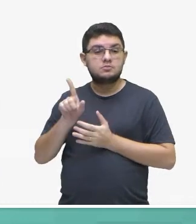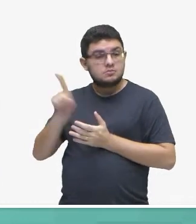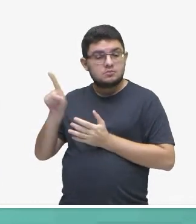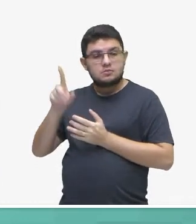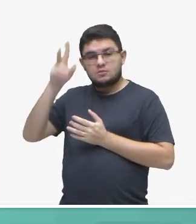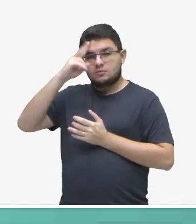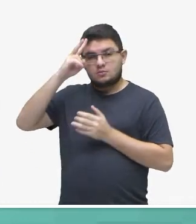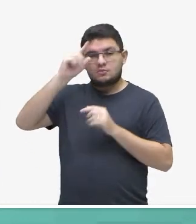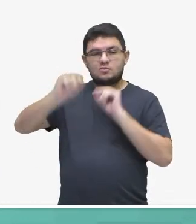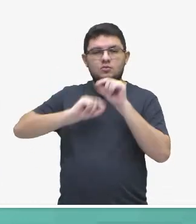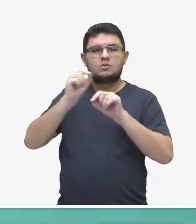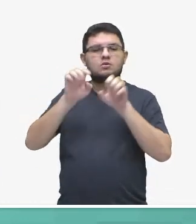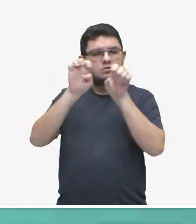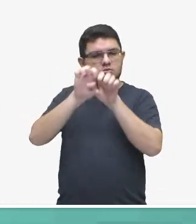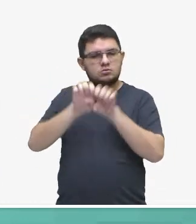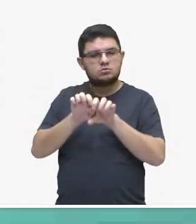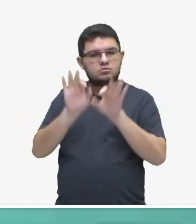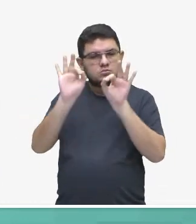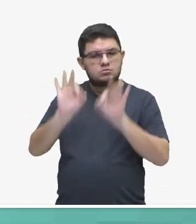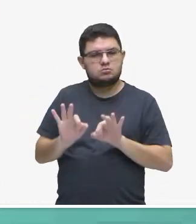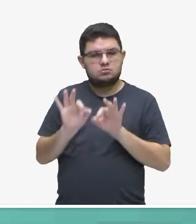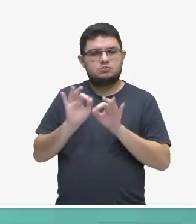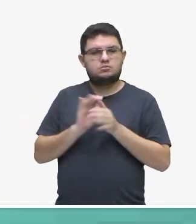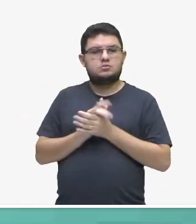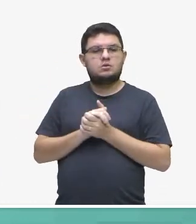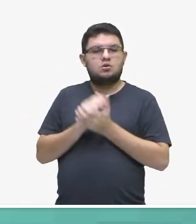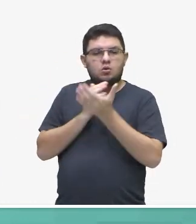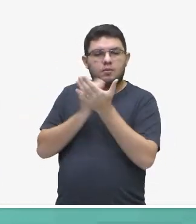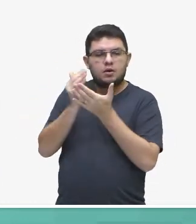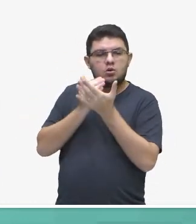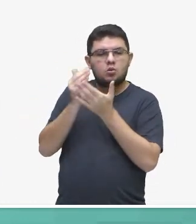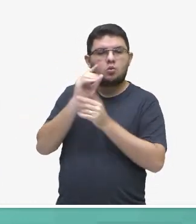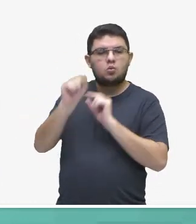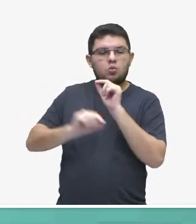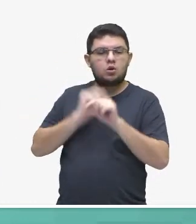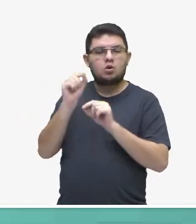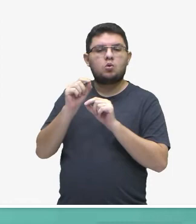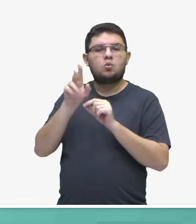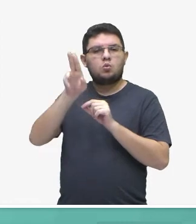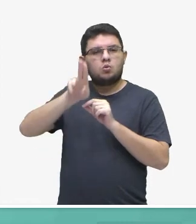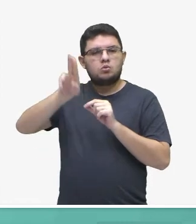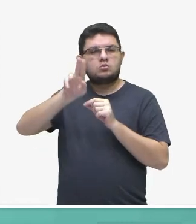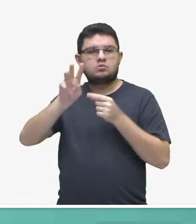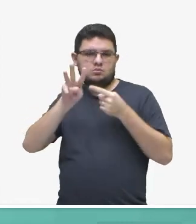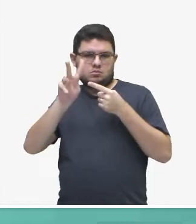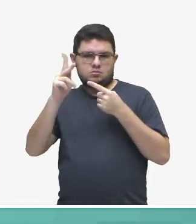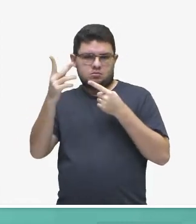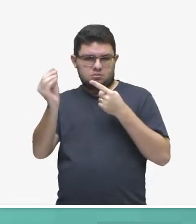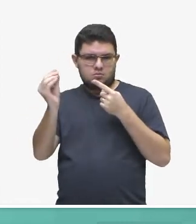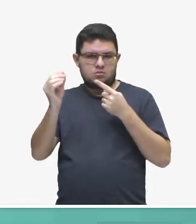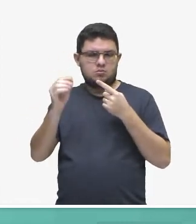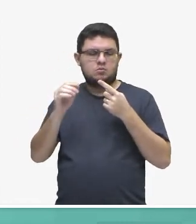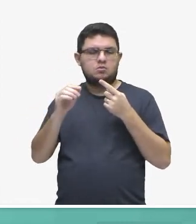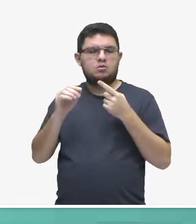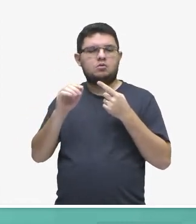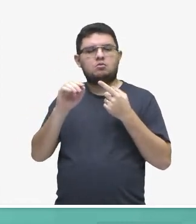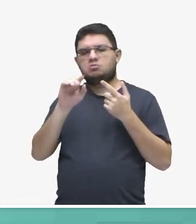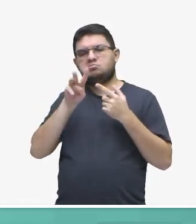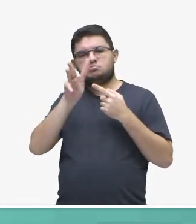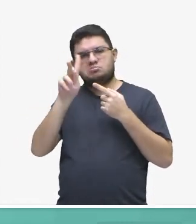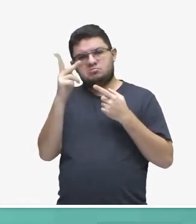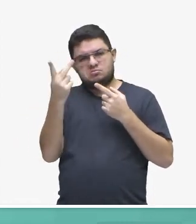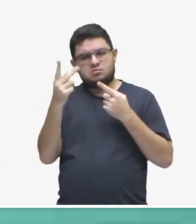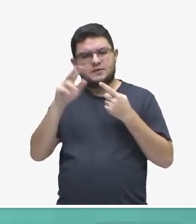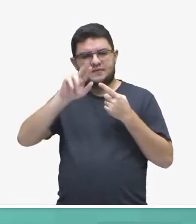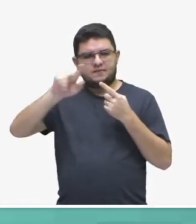estrutura correta, tá? Eu começo com a double age words, depois eu tenho o verbo auxiliar das, o sujeito, she, né, o